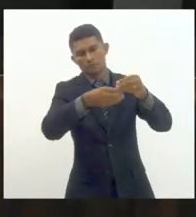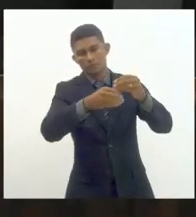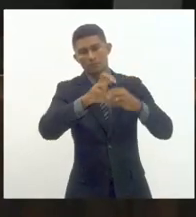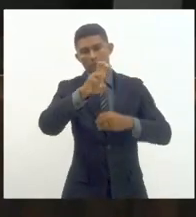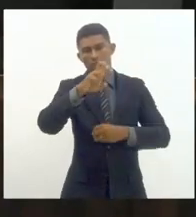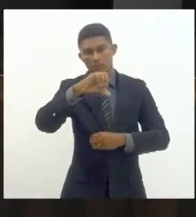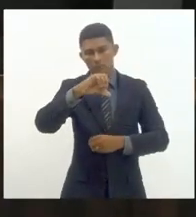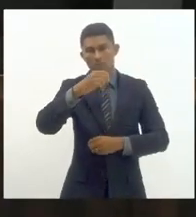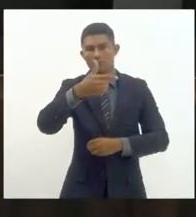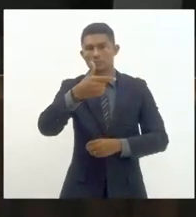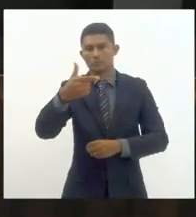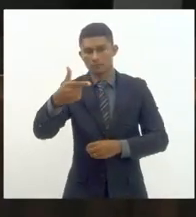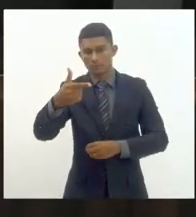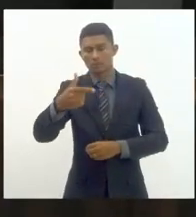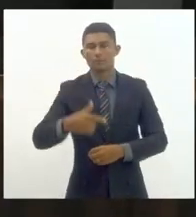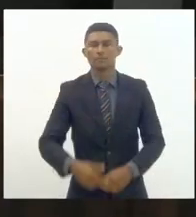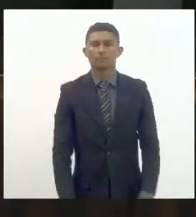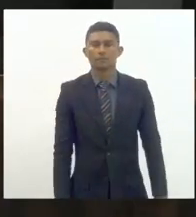5922.